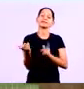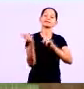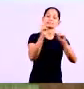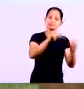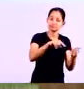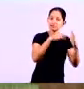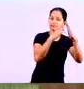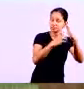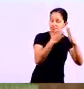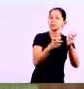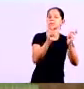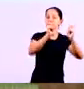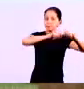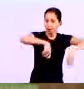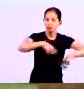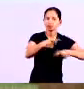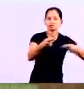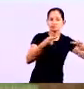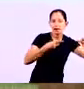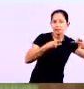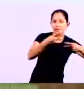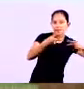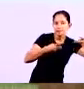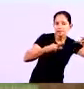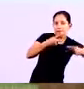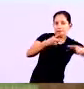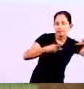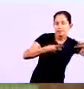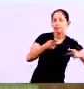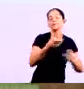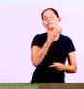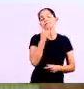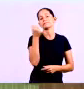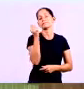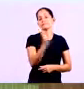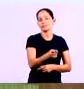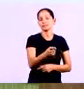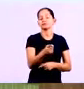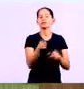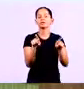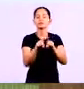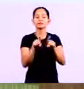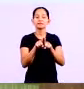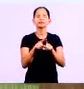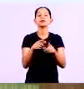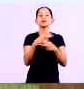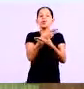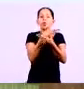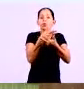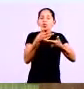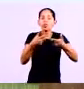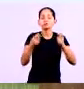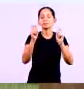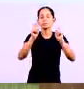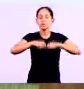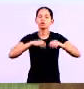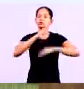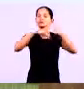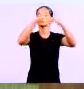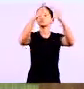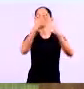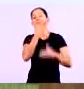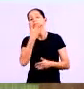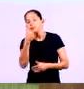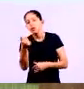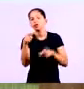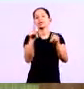fazer de planejamento tributário, mas a nível de pessoa jurídica, muita coisa pode ser feita a título disso e muita coisa pode ser